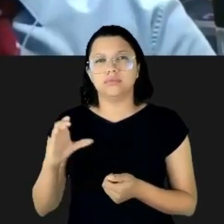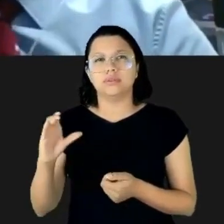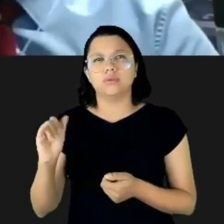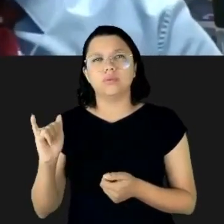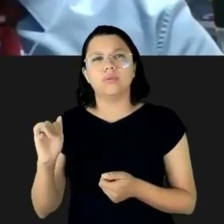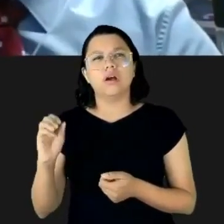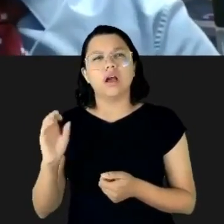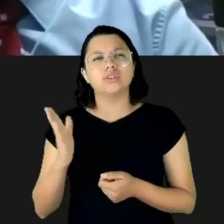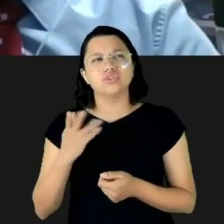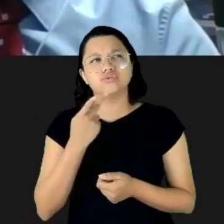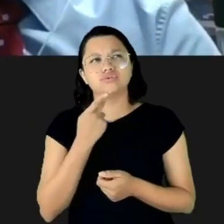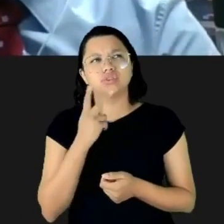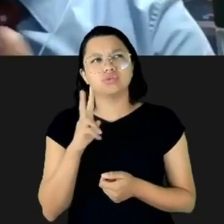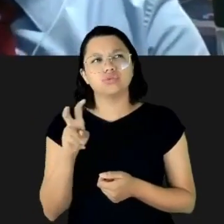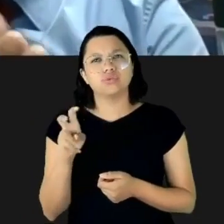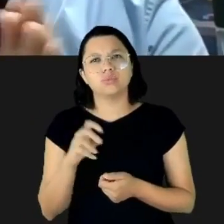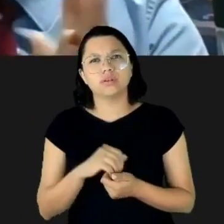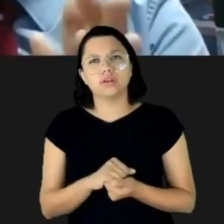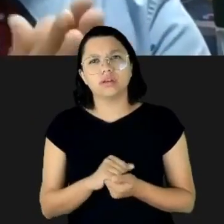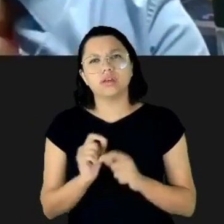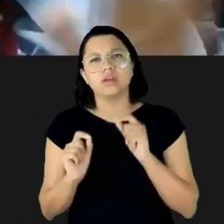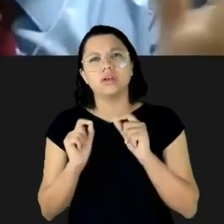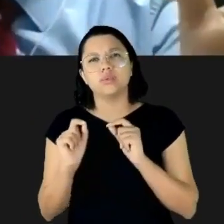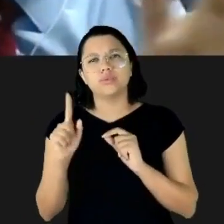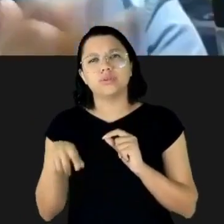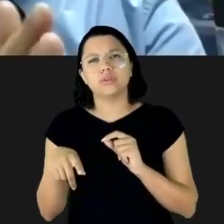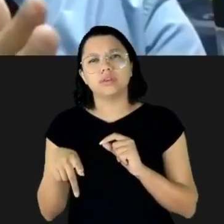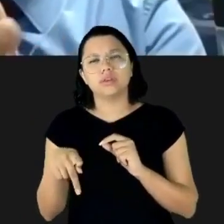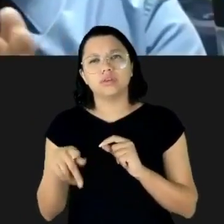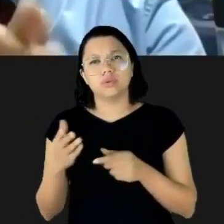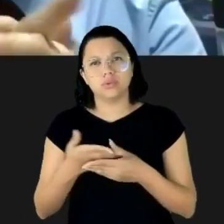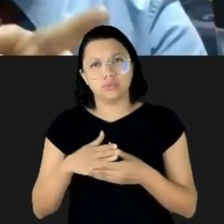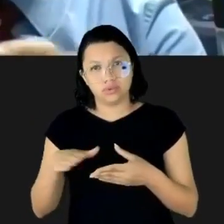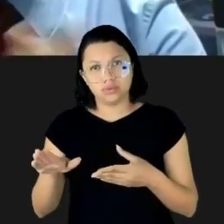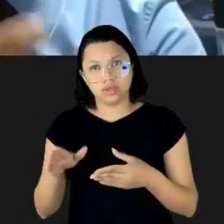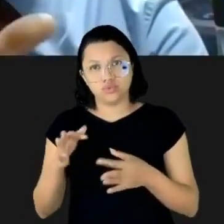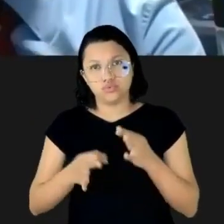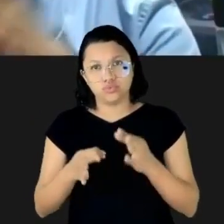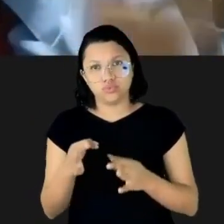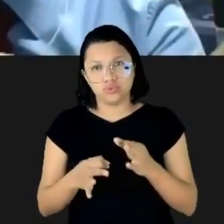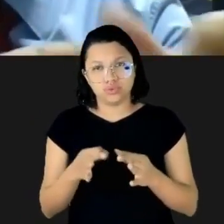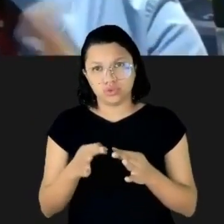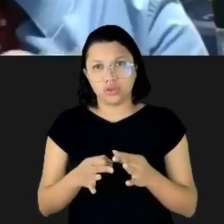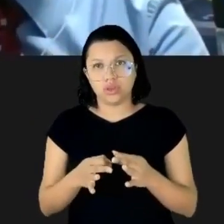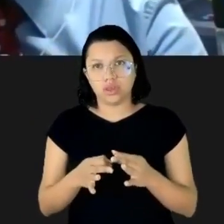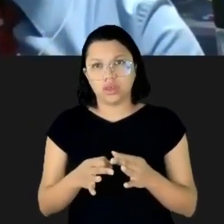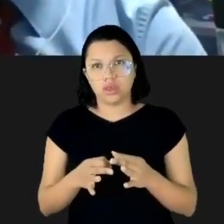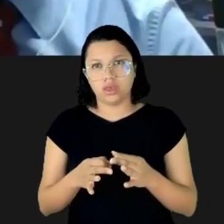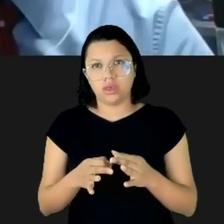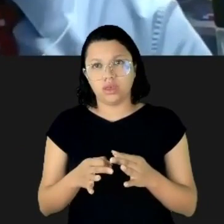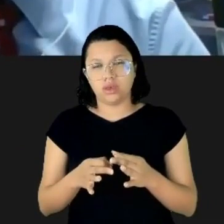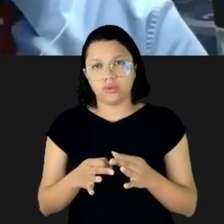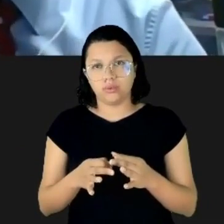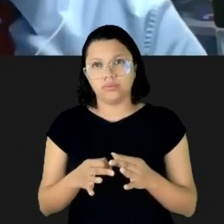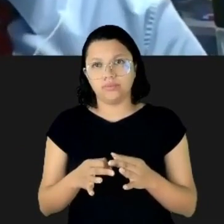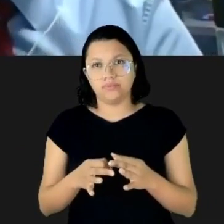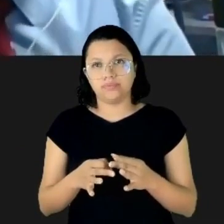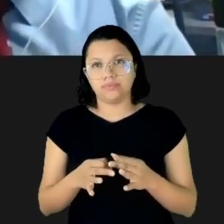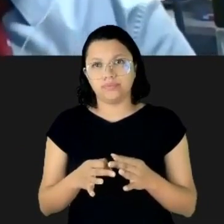Caio já tinha falado aqui sobre o que é o processo judicial eletrônico aqui só vou dar umas pinceladas